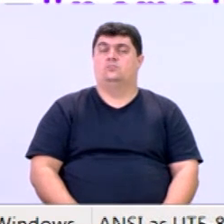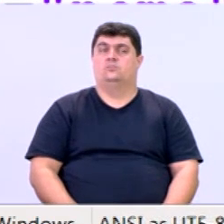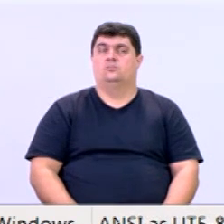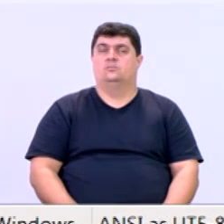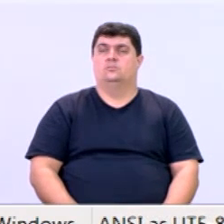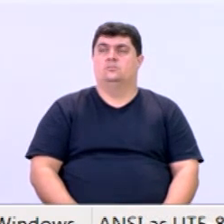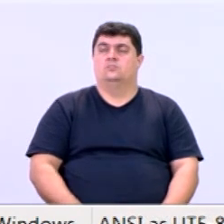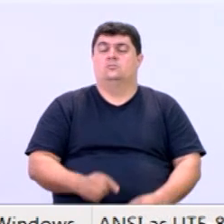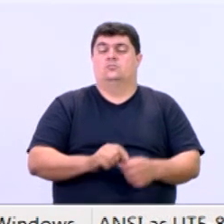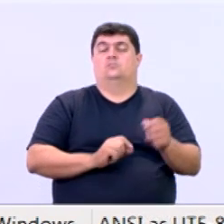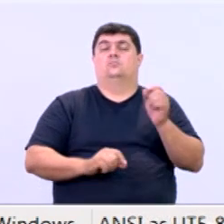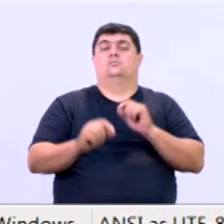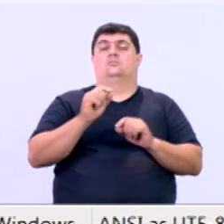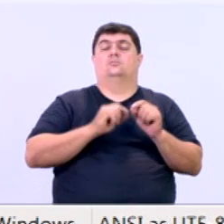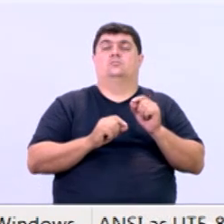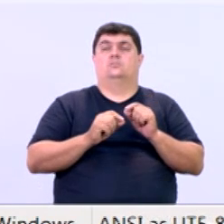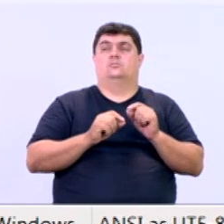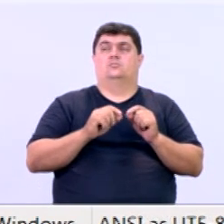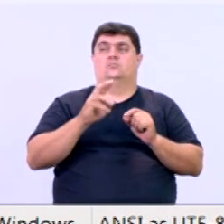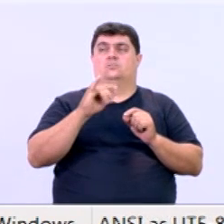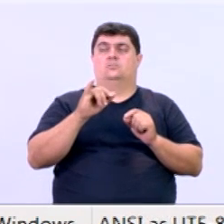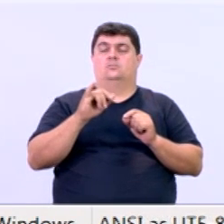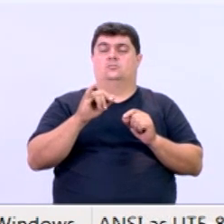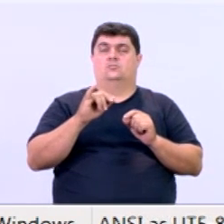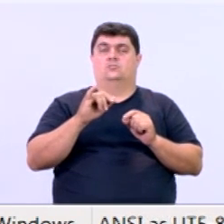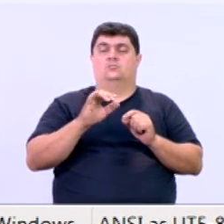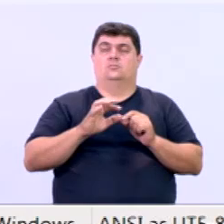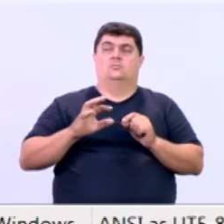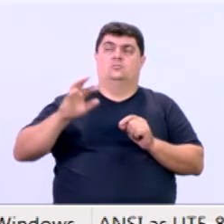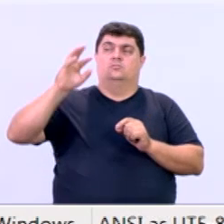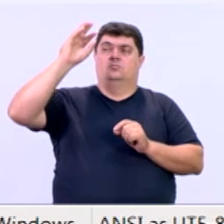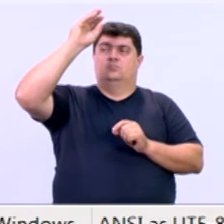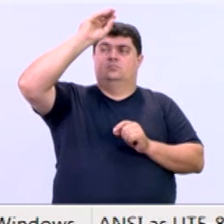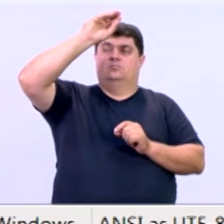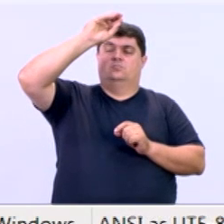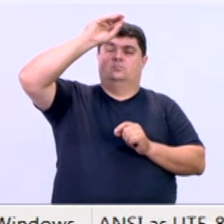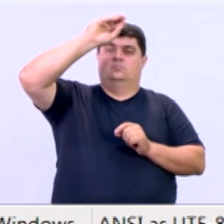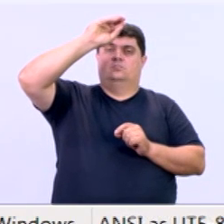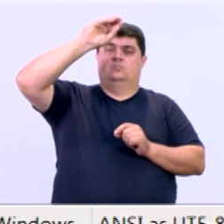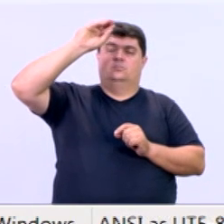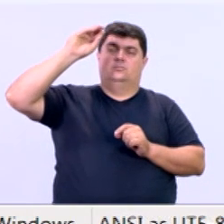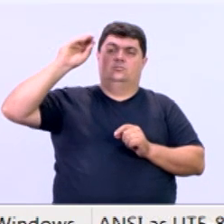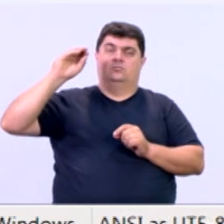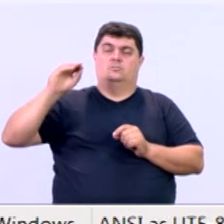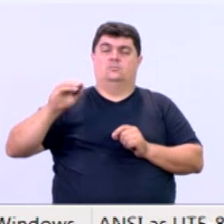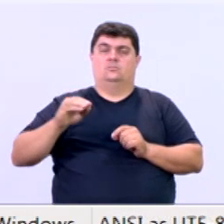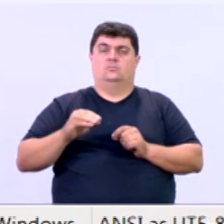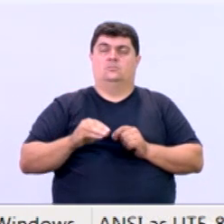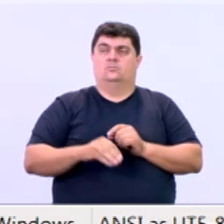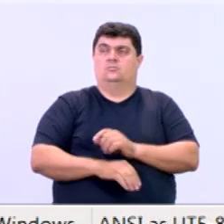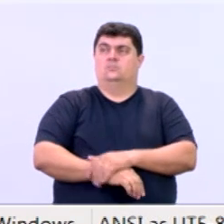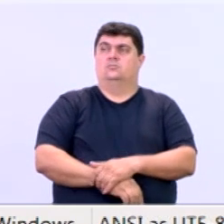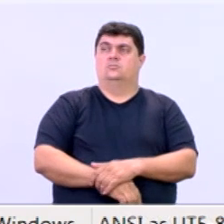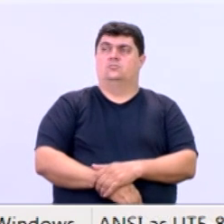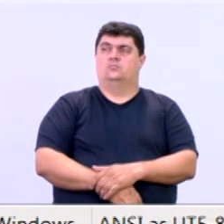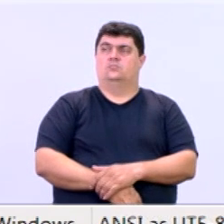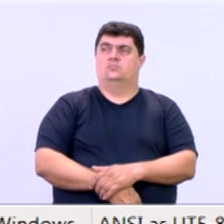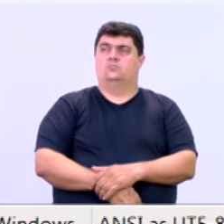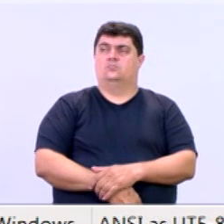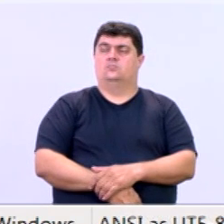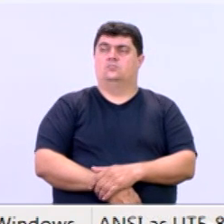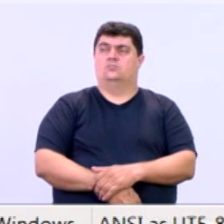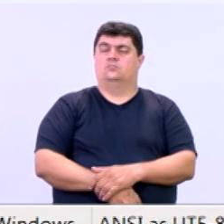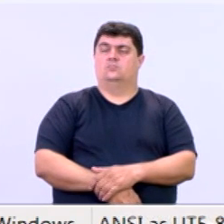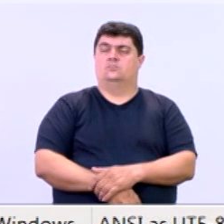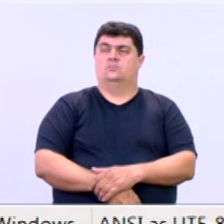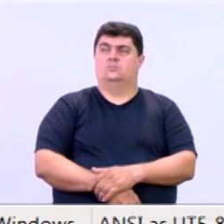no script? Ele vai pegar esse formulário, que nós chamamos de Form1, e vai